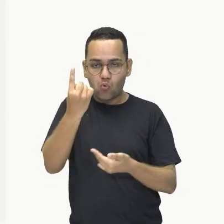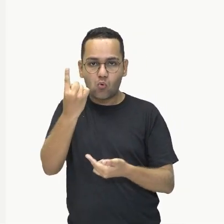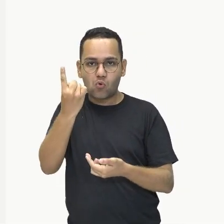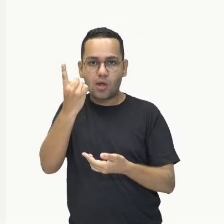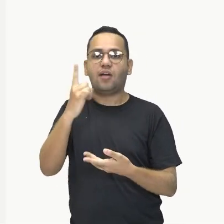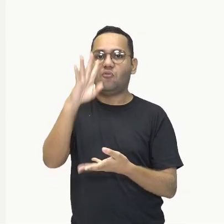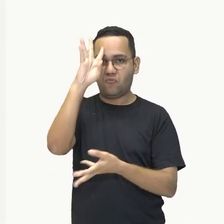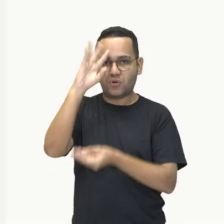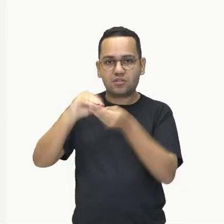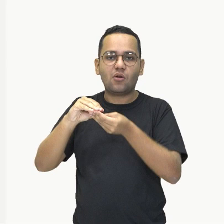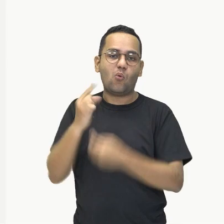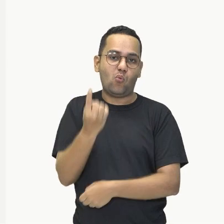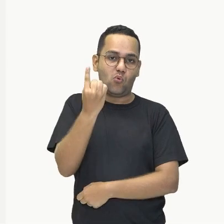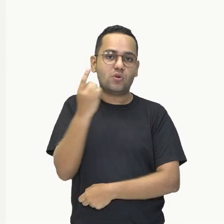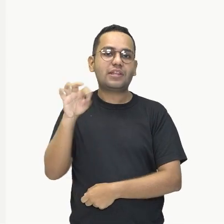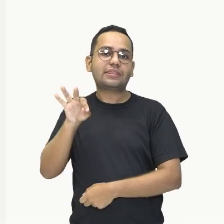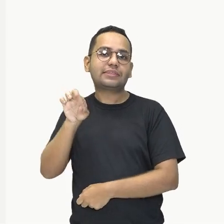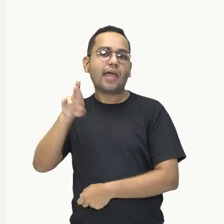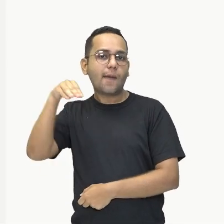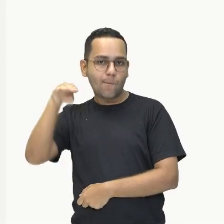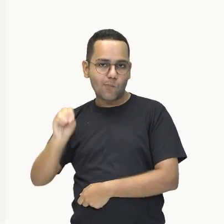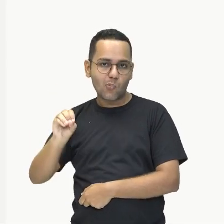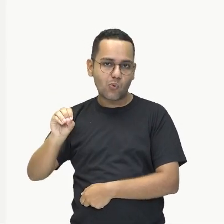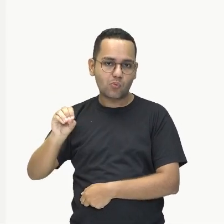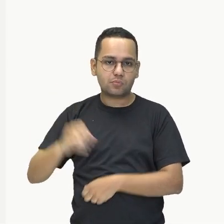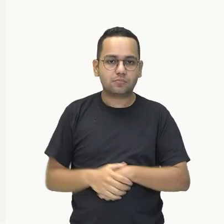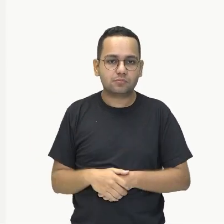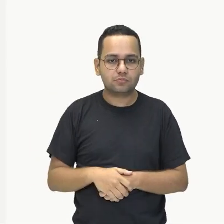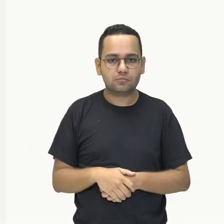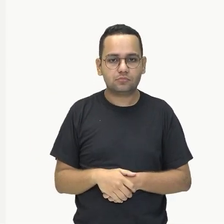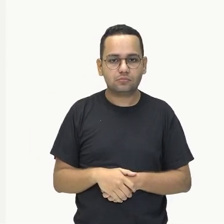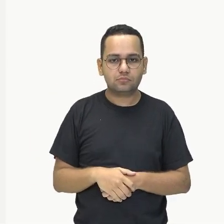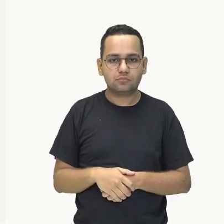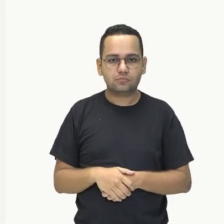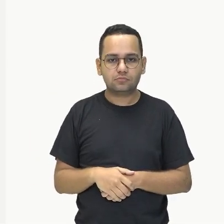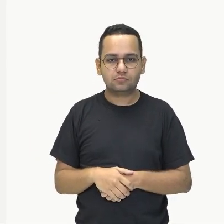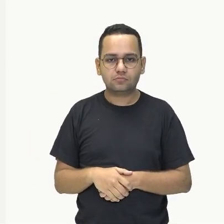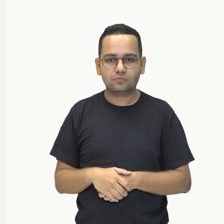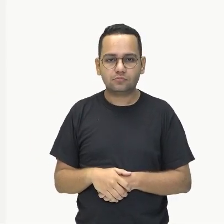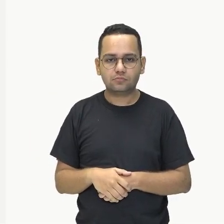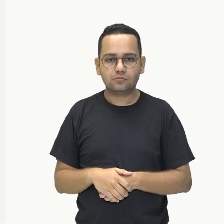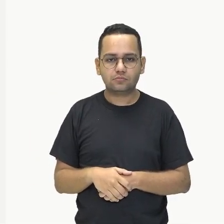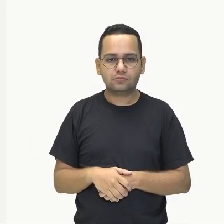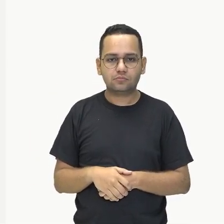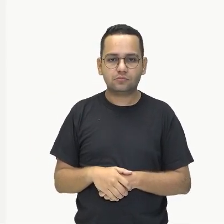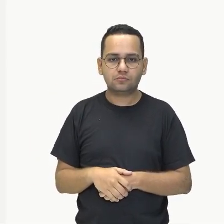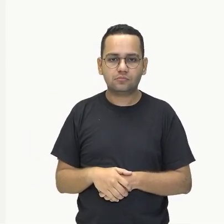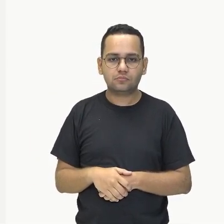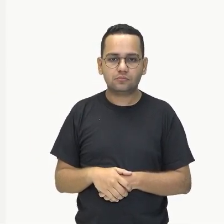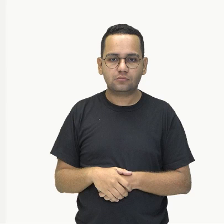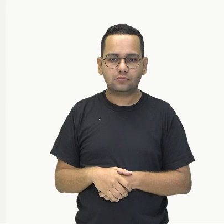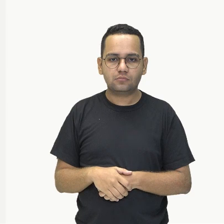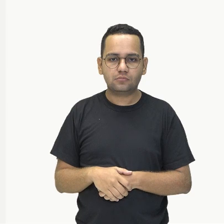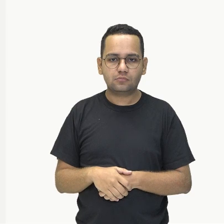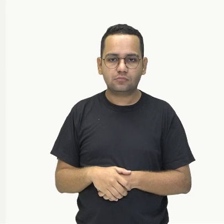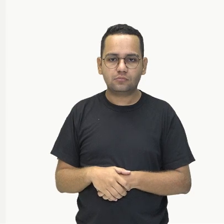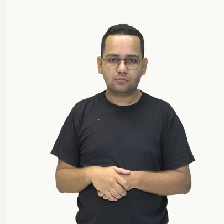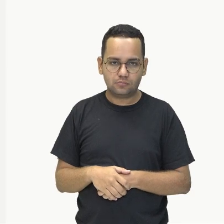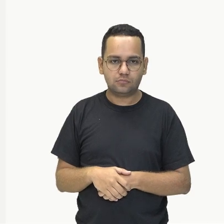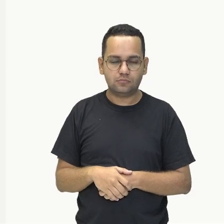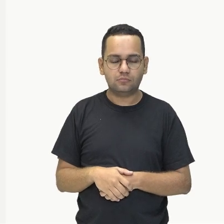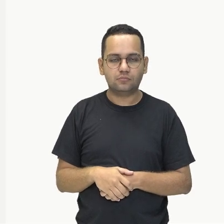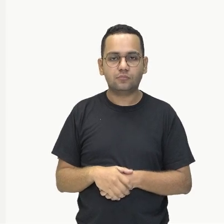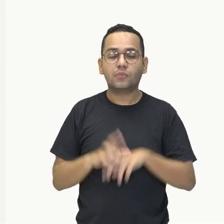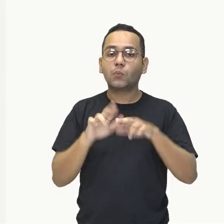tá? Então, os monômios que formam um polinômio são denominados termos do